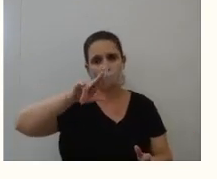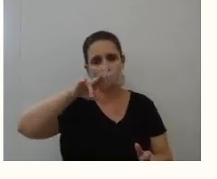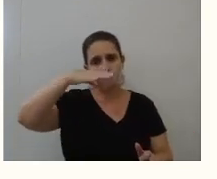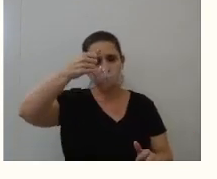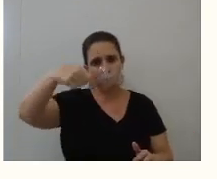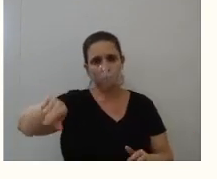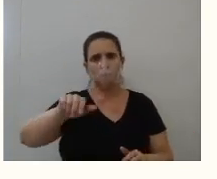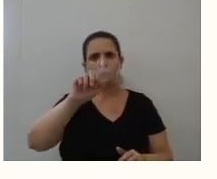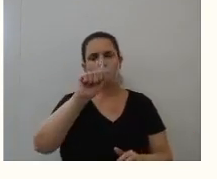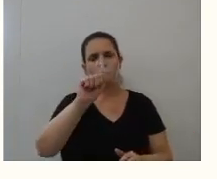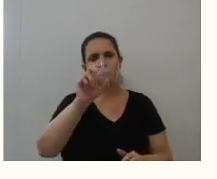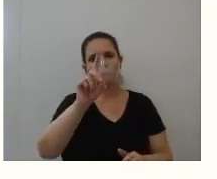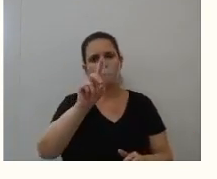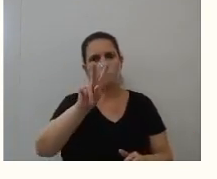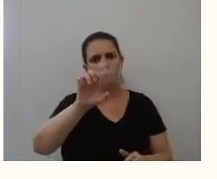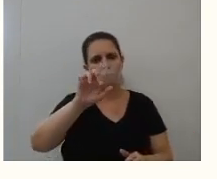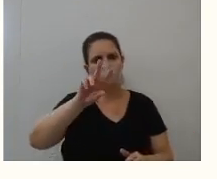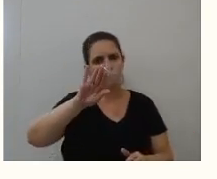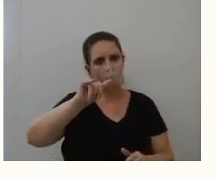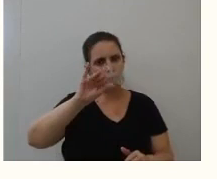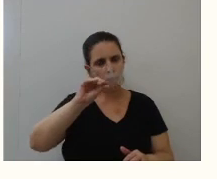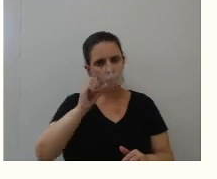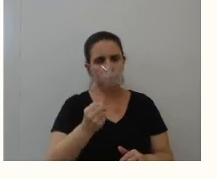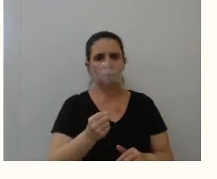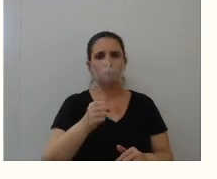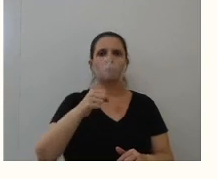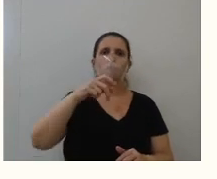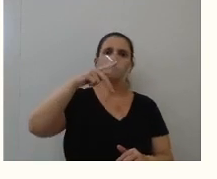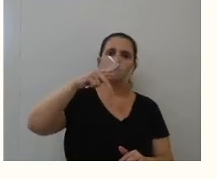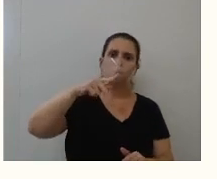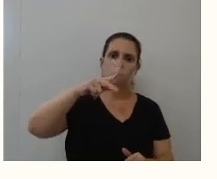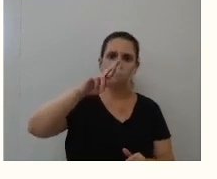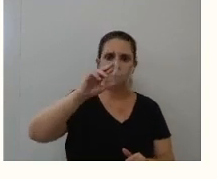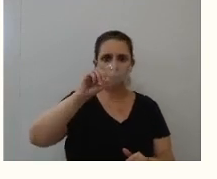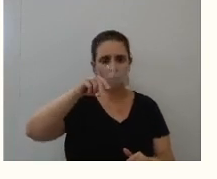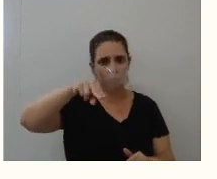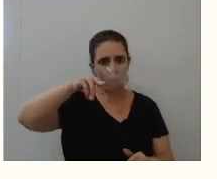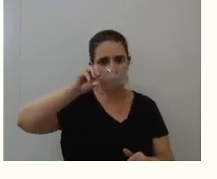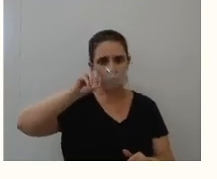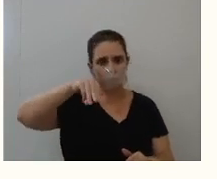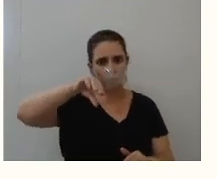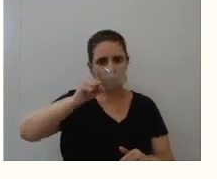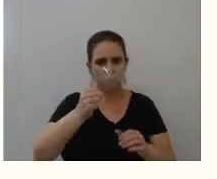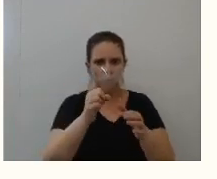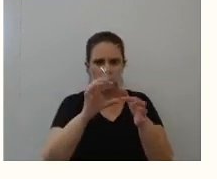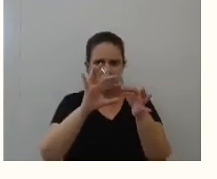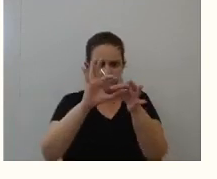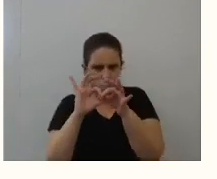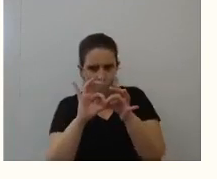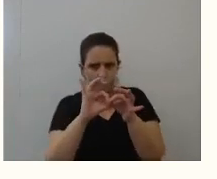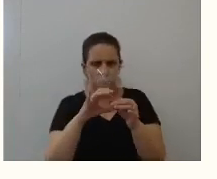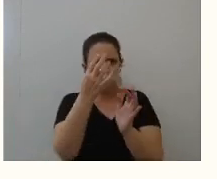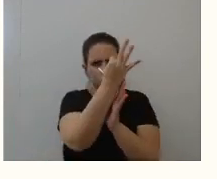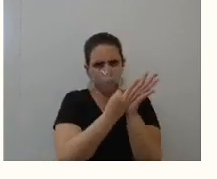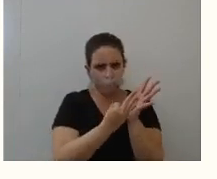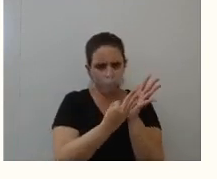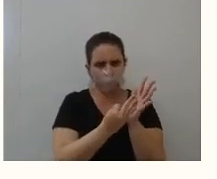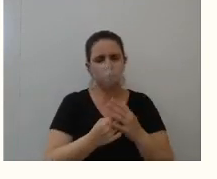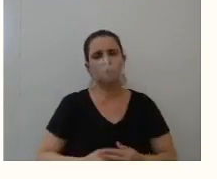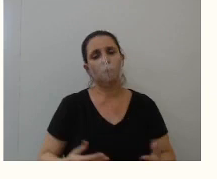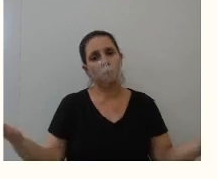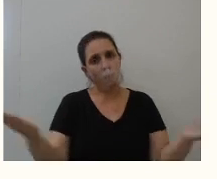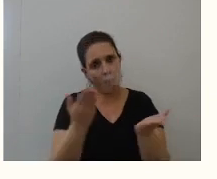advérbios, preposições, pronomes, tá? Tudo isso que constrói a amarração do texto, a gente vai ver a partir de